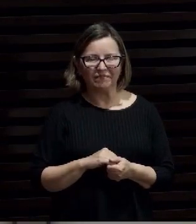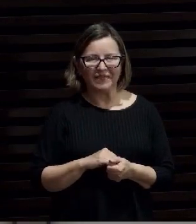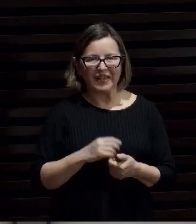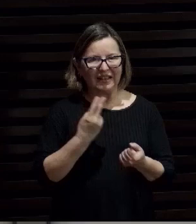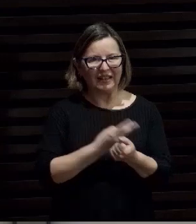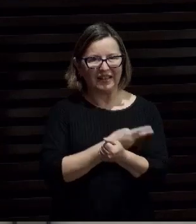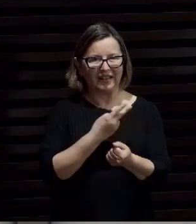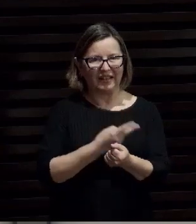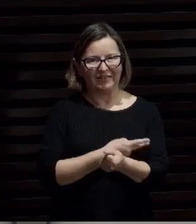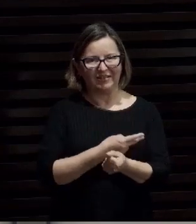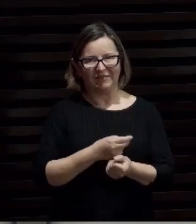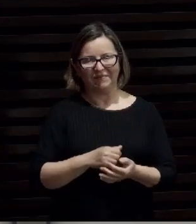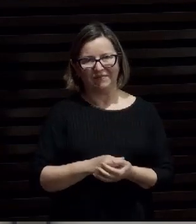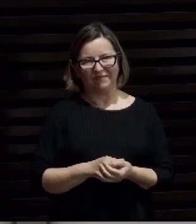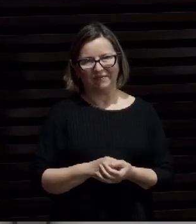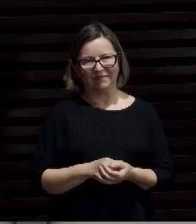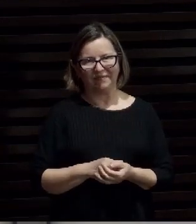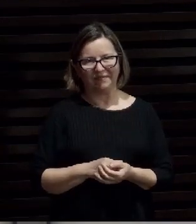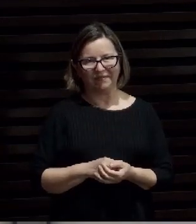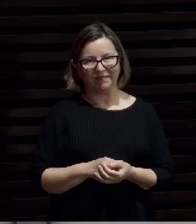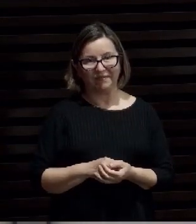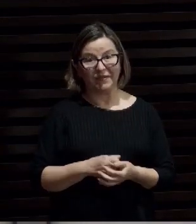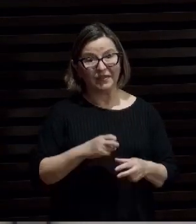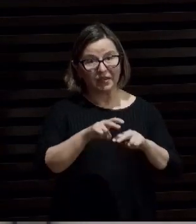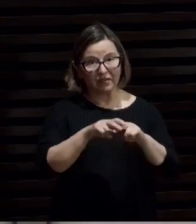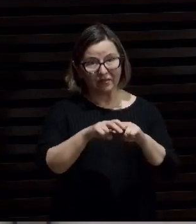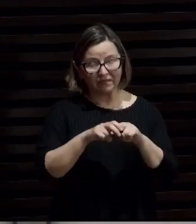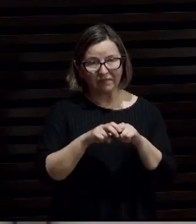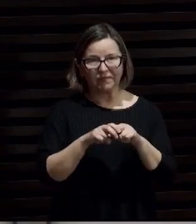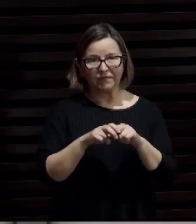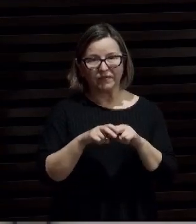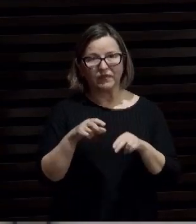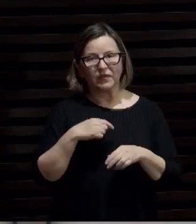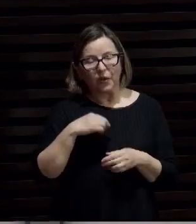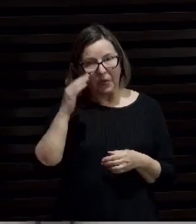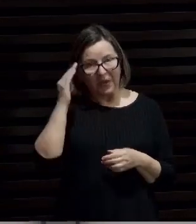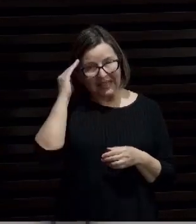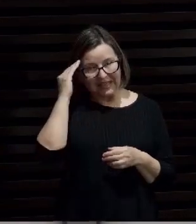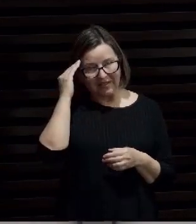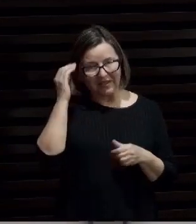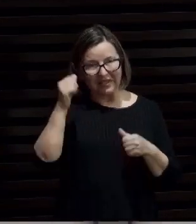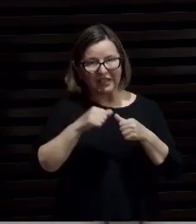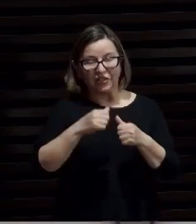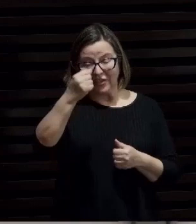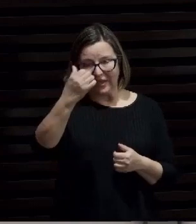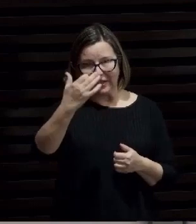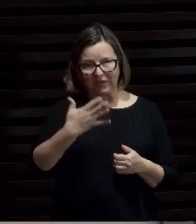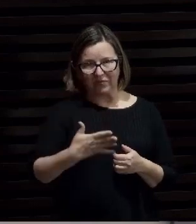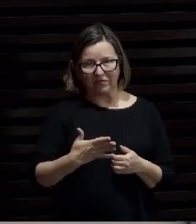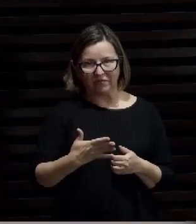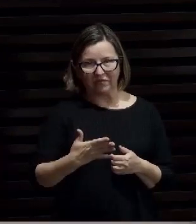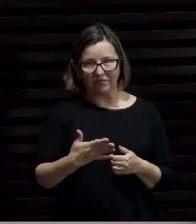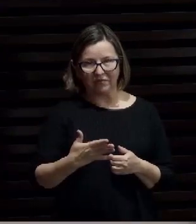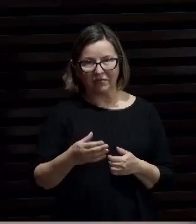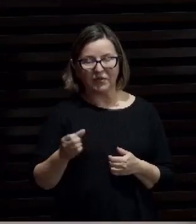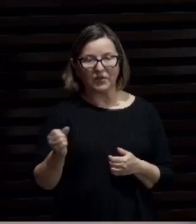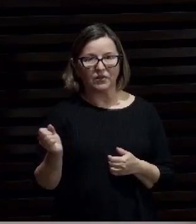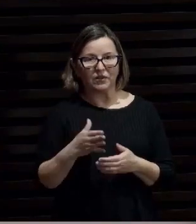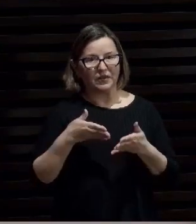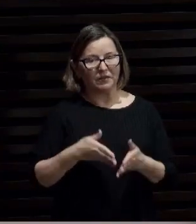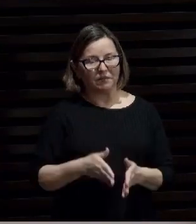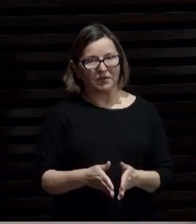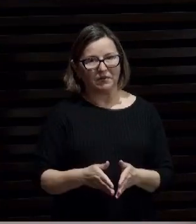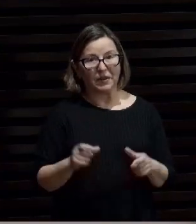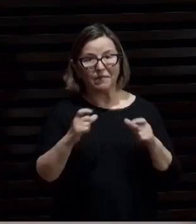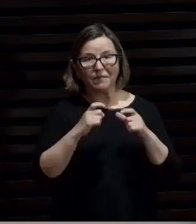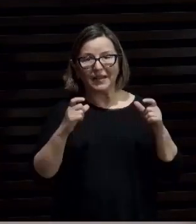equivocadas. E por isso, eu entendo que este assunto do novo nascimento é a